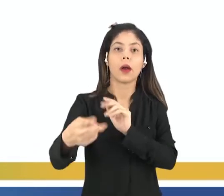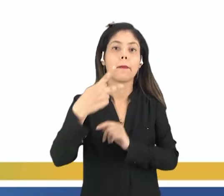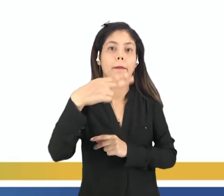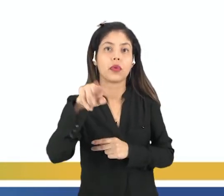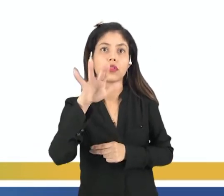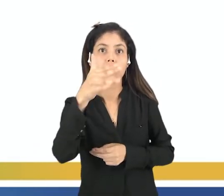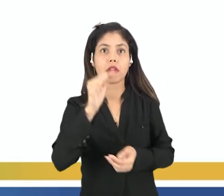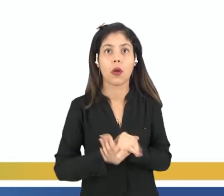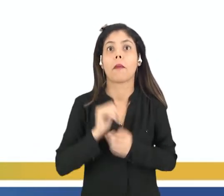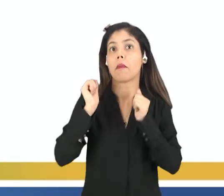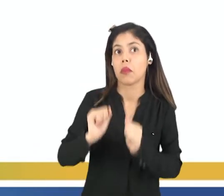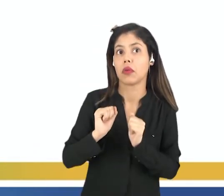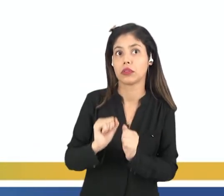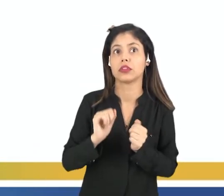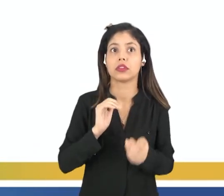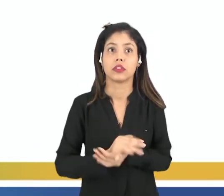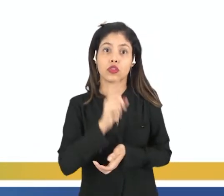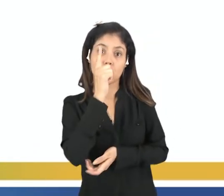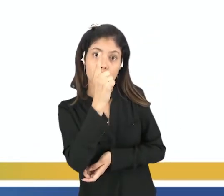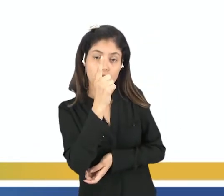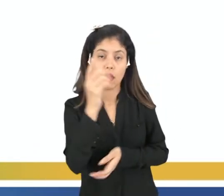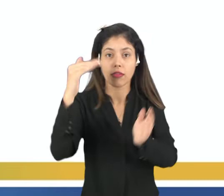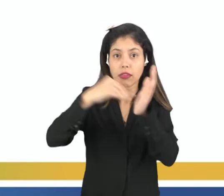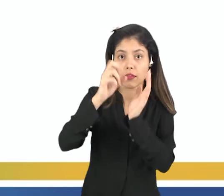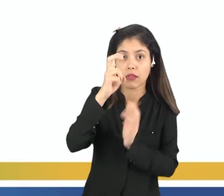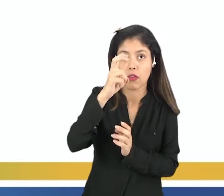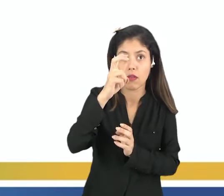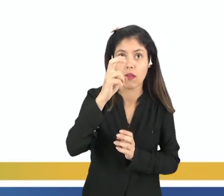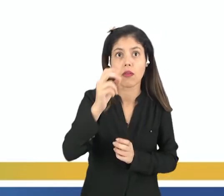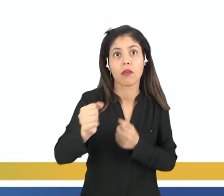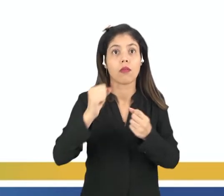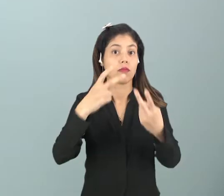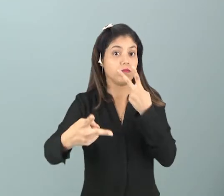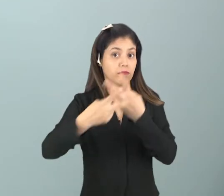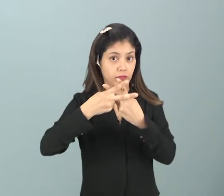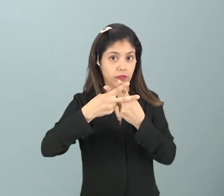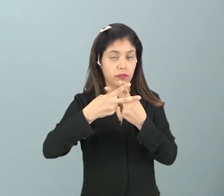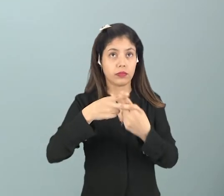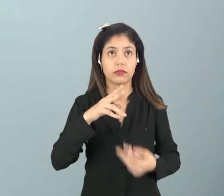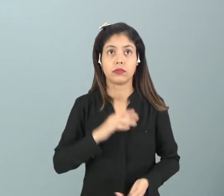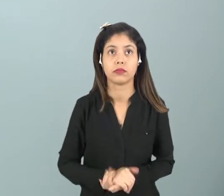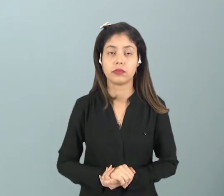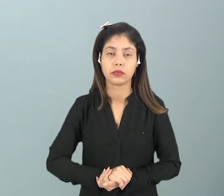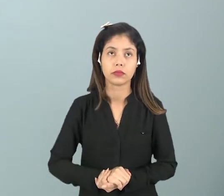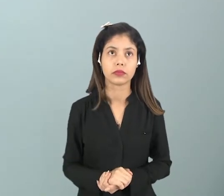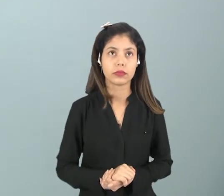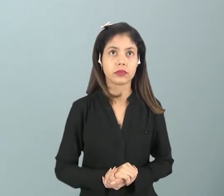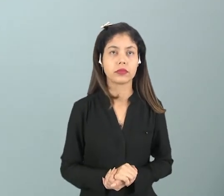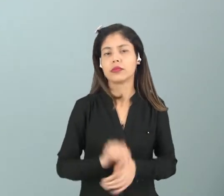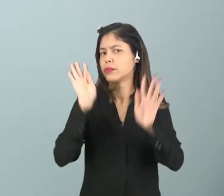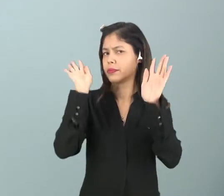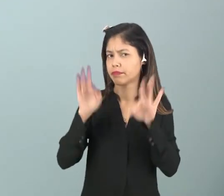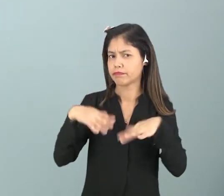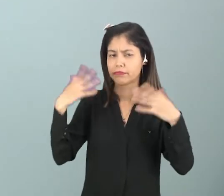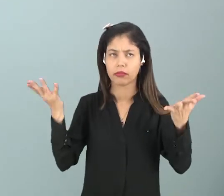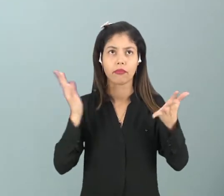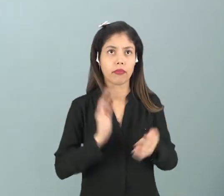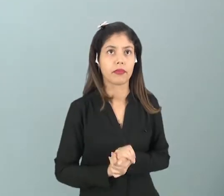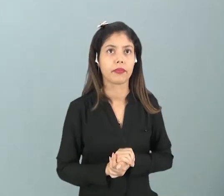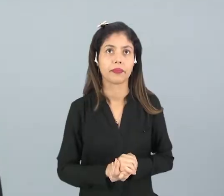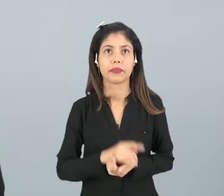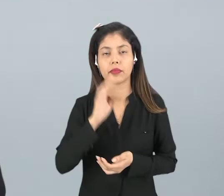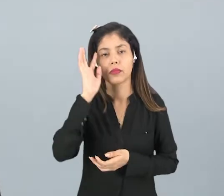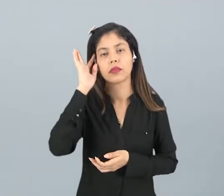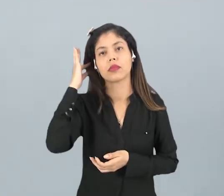ela pode variar de 1 até 5 anos de reclusão. Vamos às considerações finais, para a gente